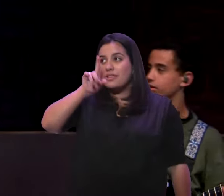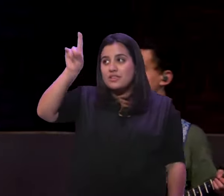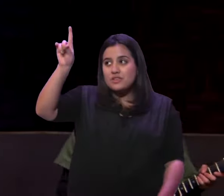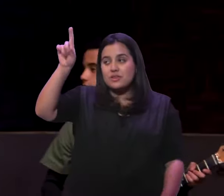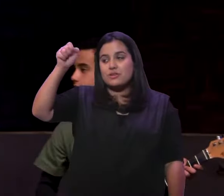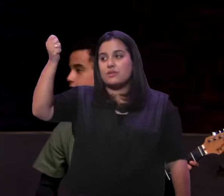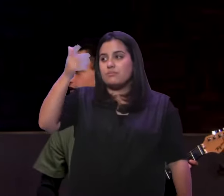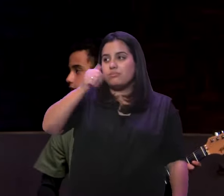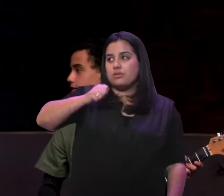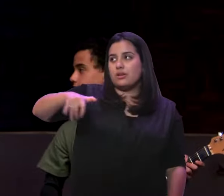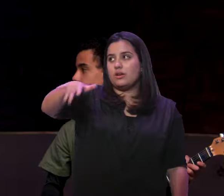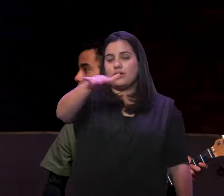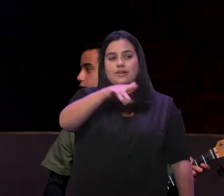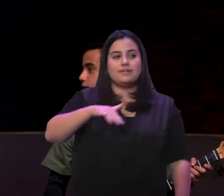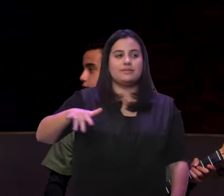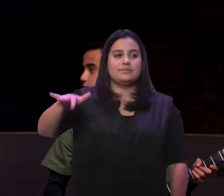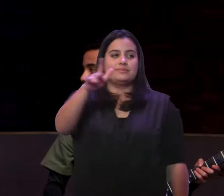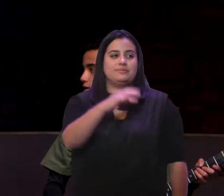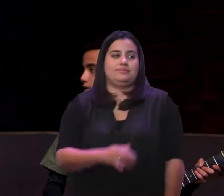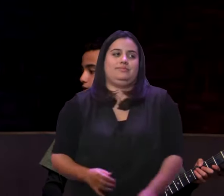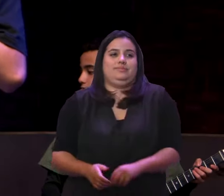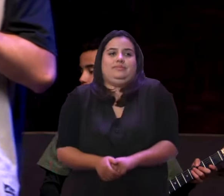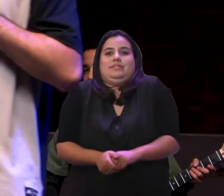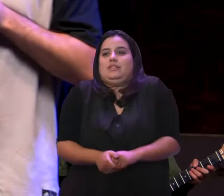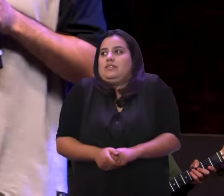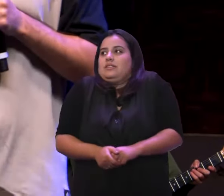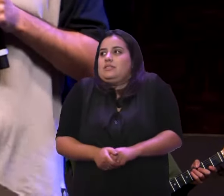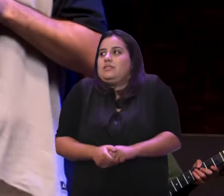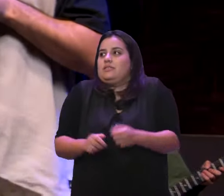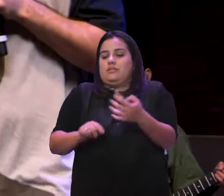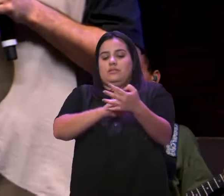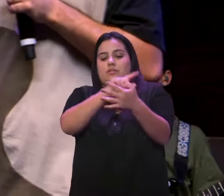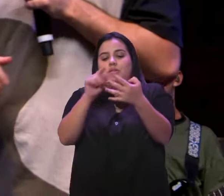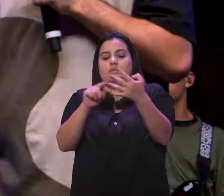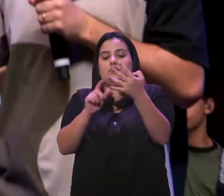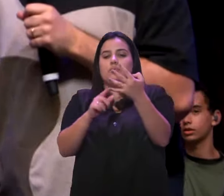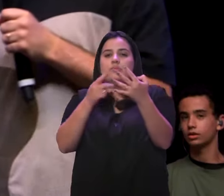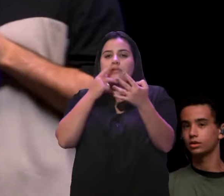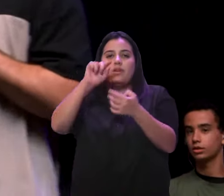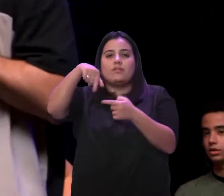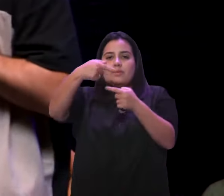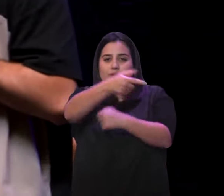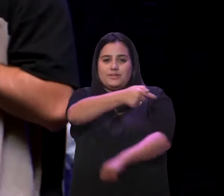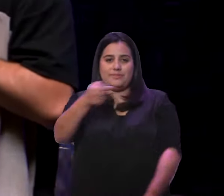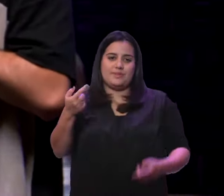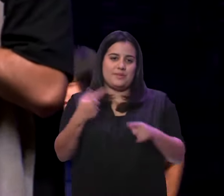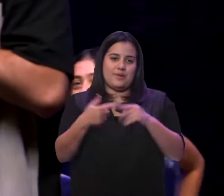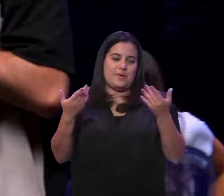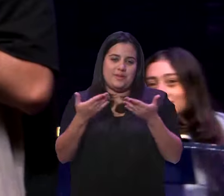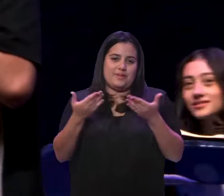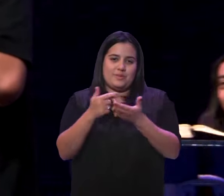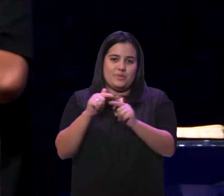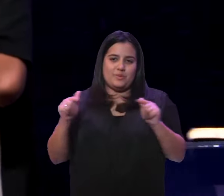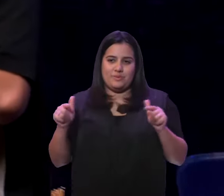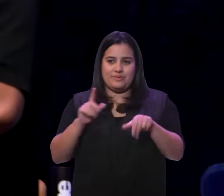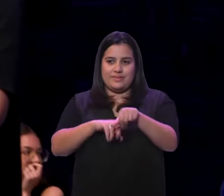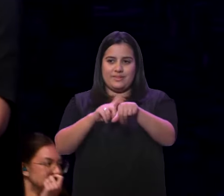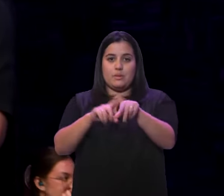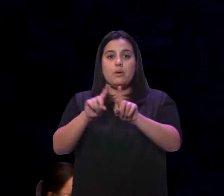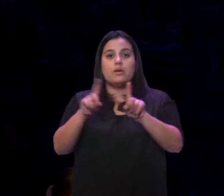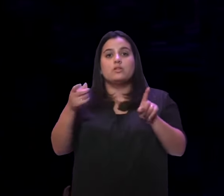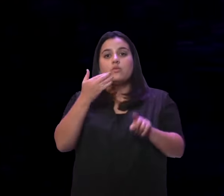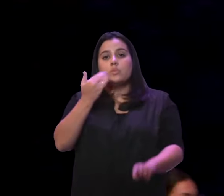entre nós. Os outros 2 pontos do sermão eu falo semana que vem, que não vai dar tempo. Mas eu vou pedir